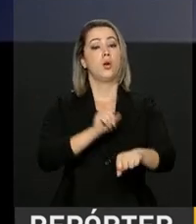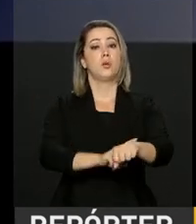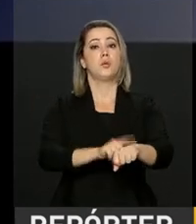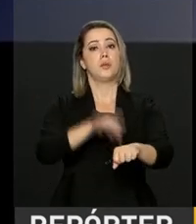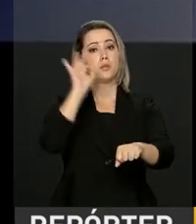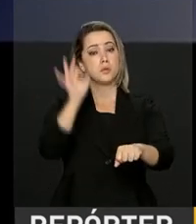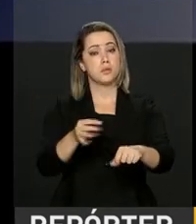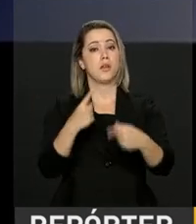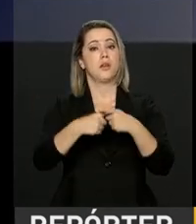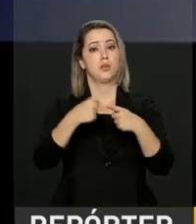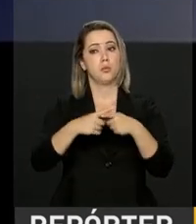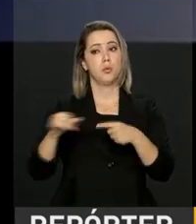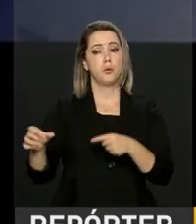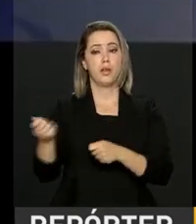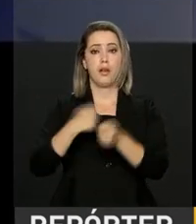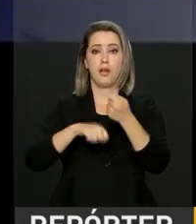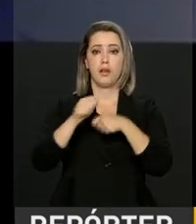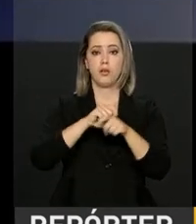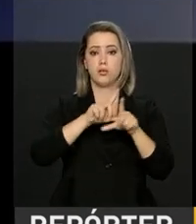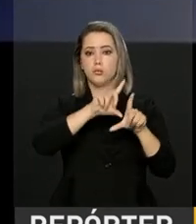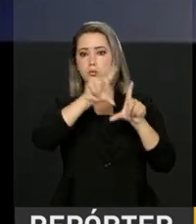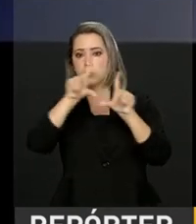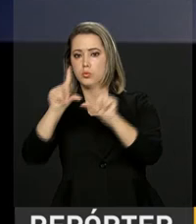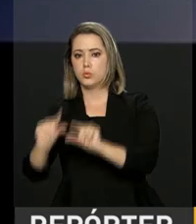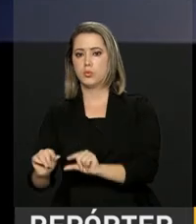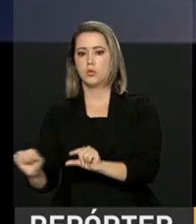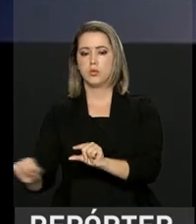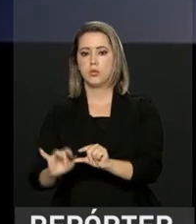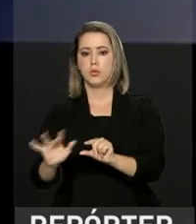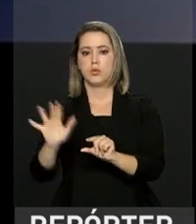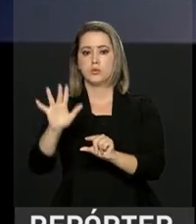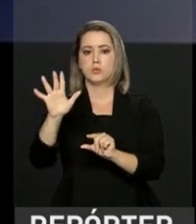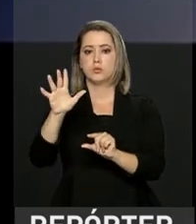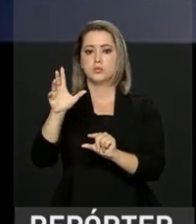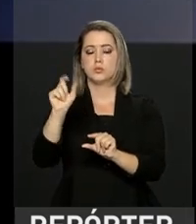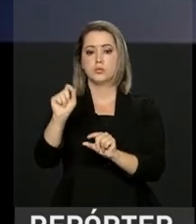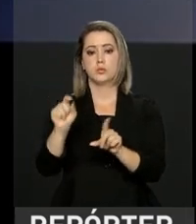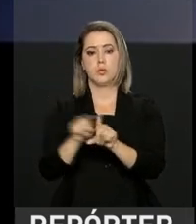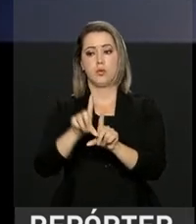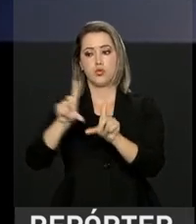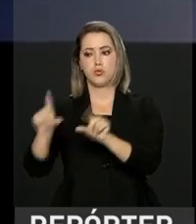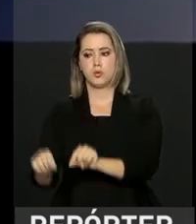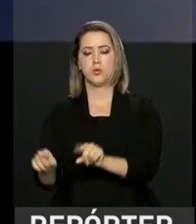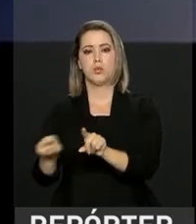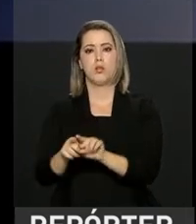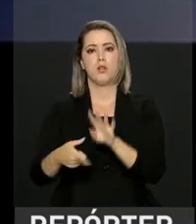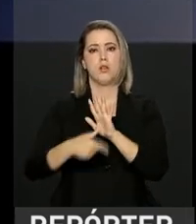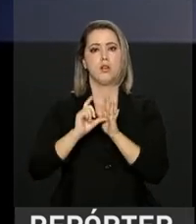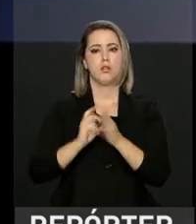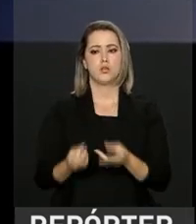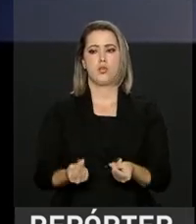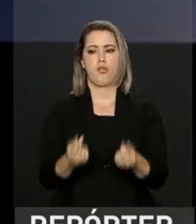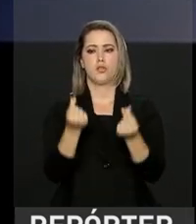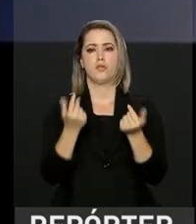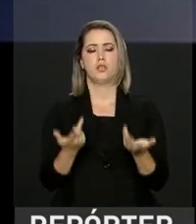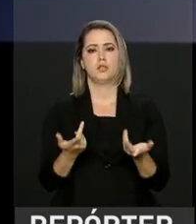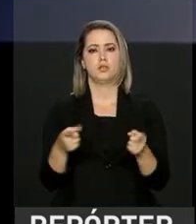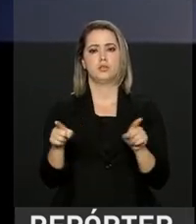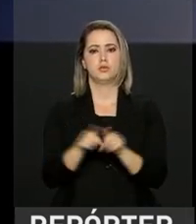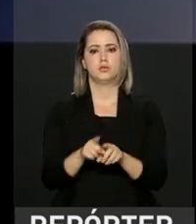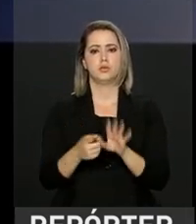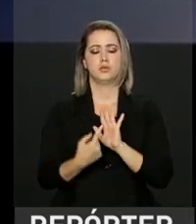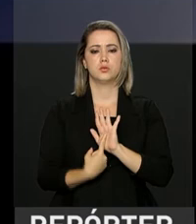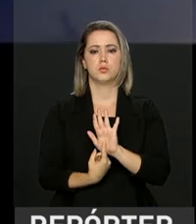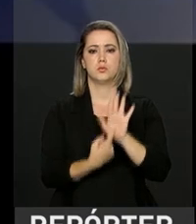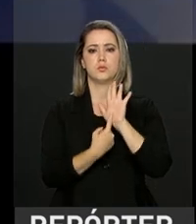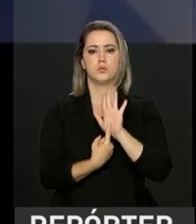caiu fortemente e já está entrando na trajetória de crescimento. É antes que os preços passem a